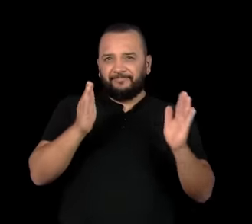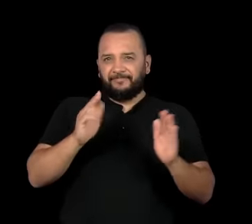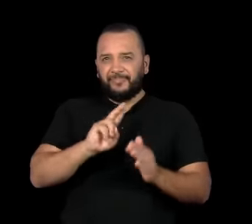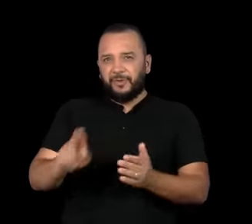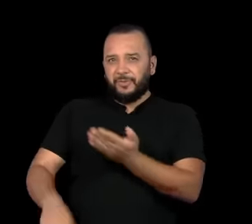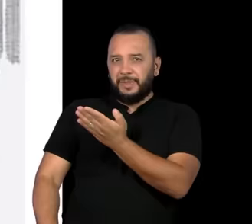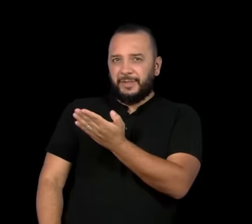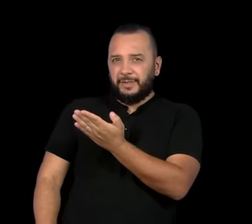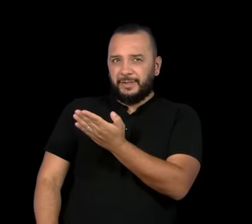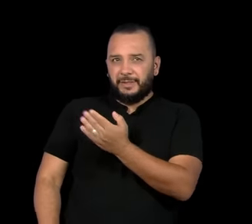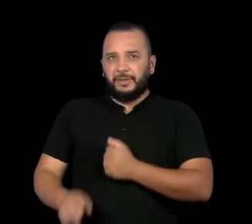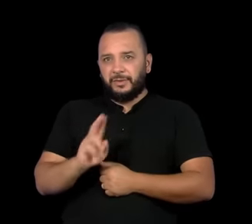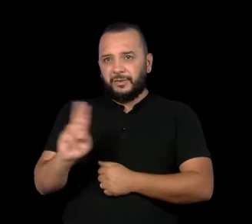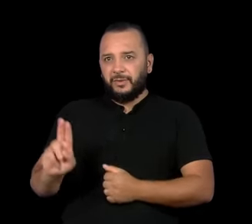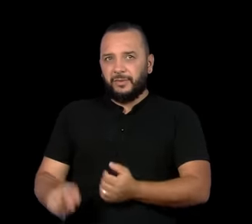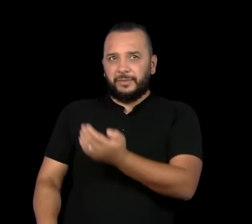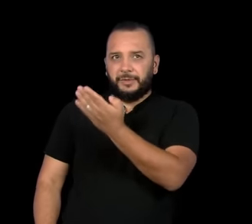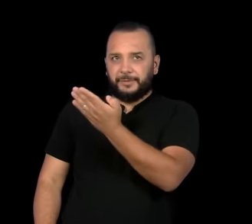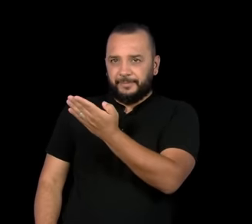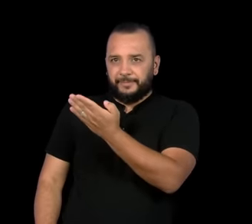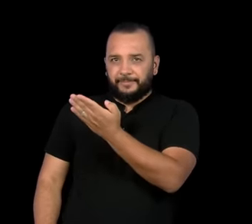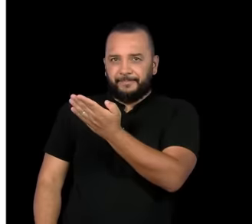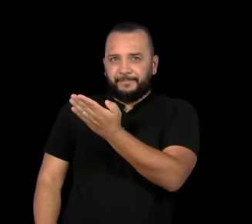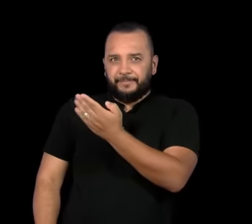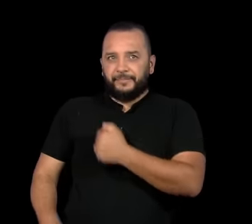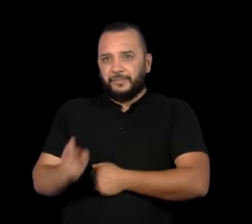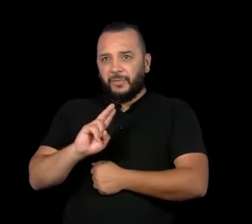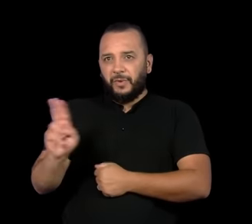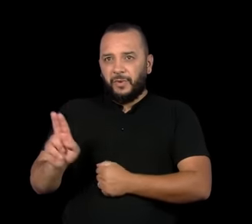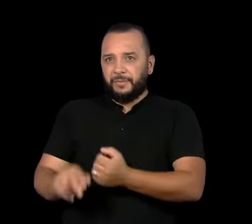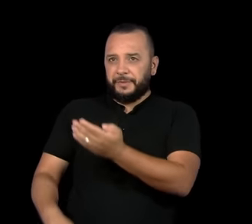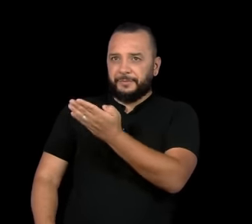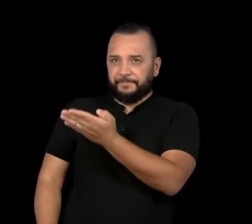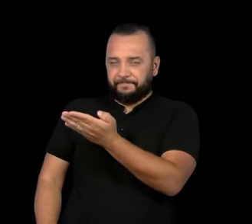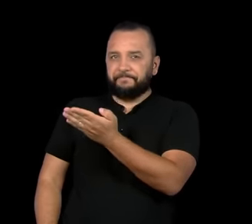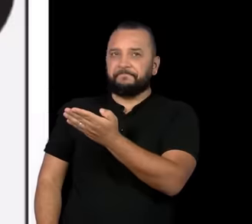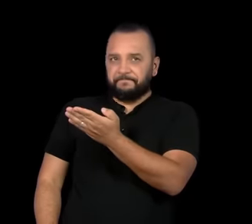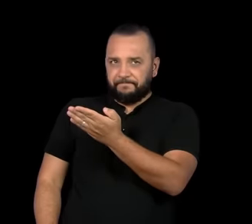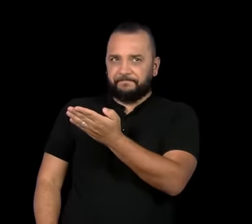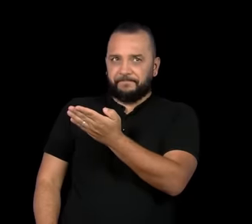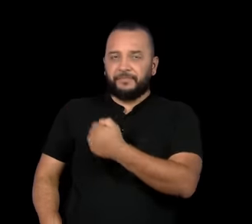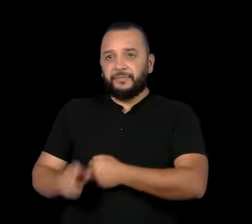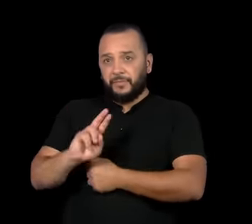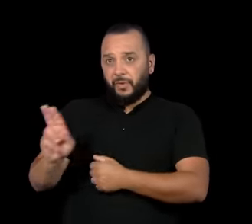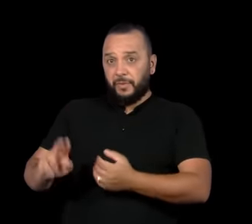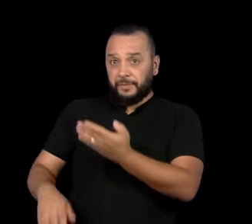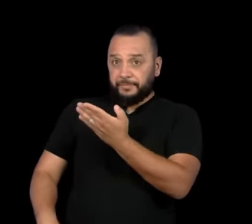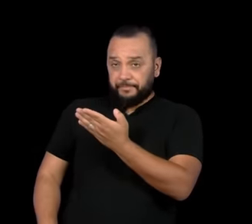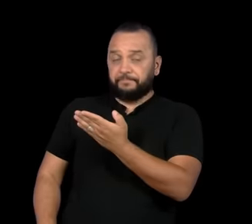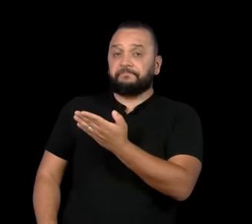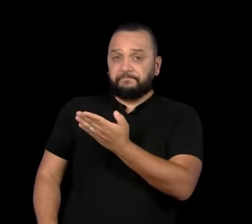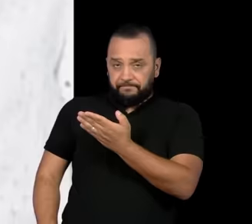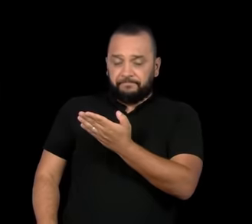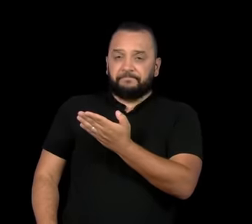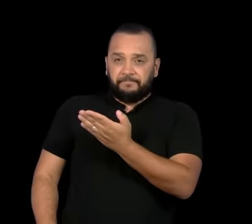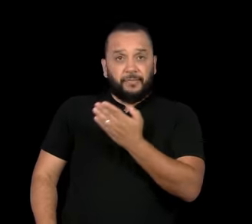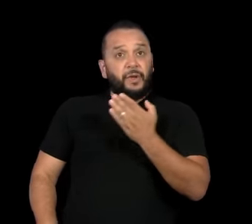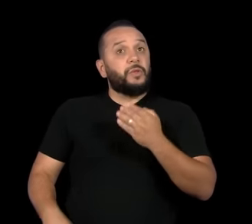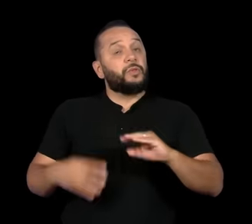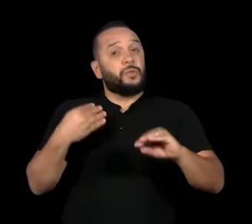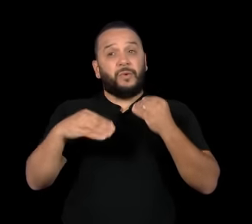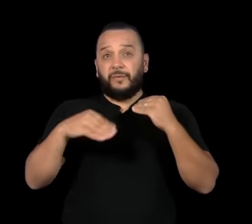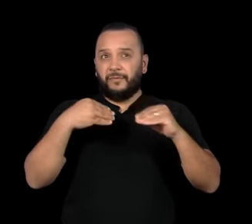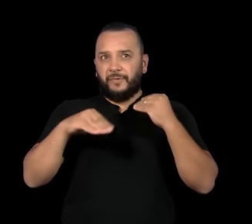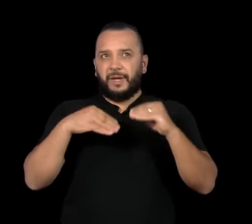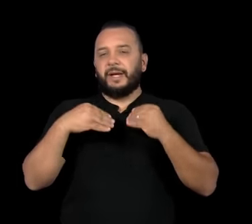Antônio Maria, Nino o Italianinho, Vitória Bonelli e Meu Rico Português, novelas que